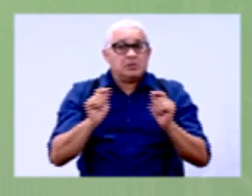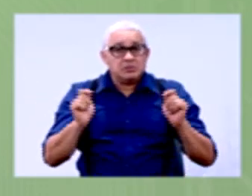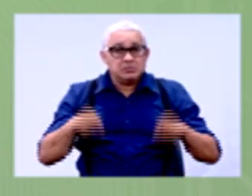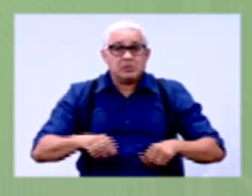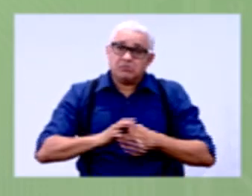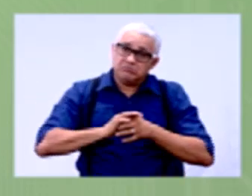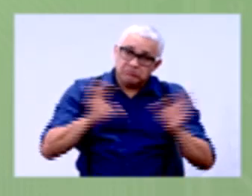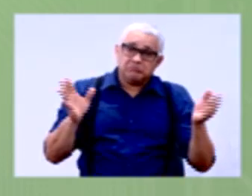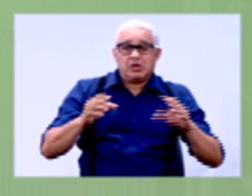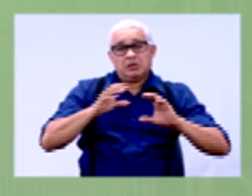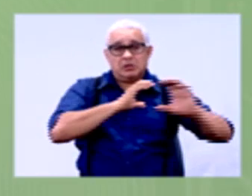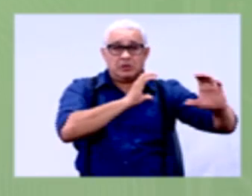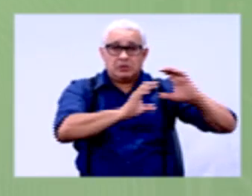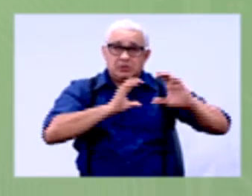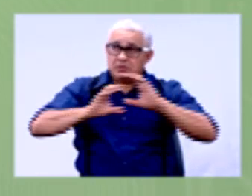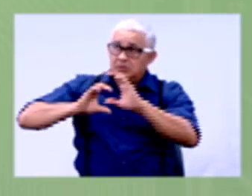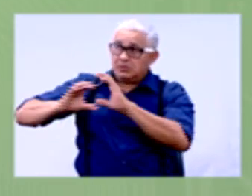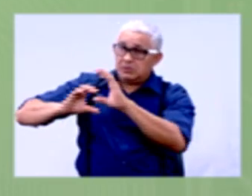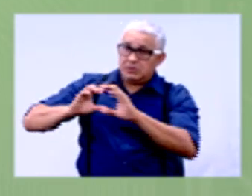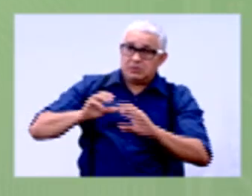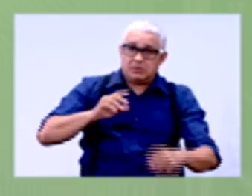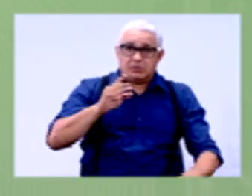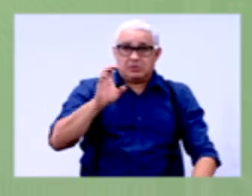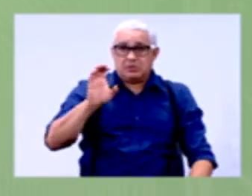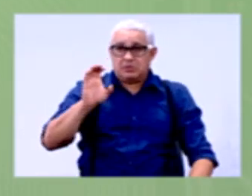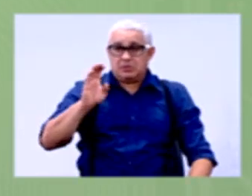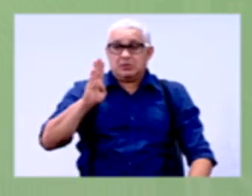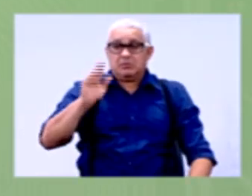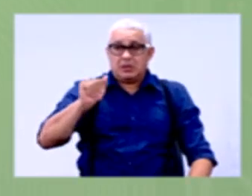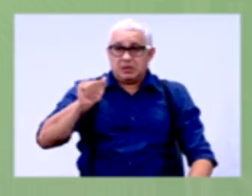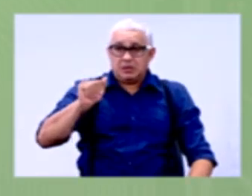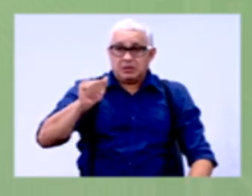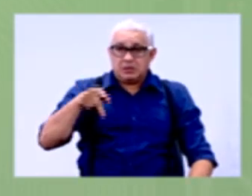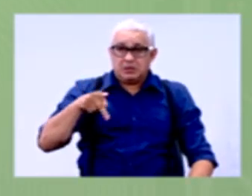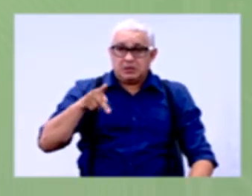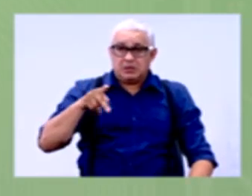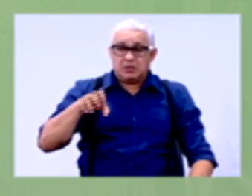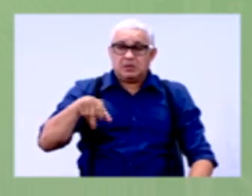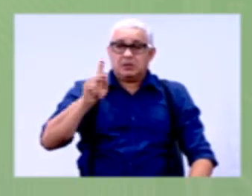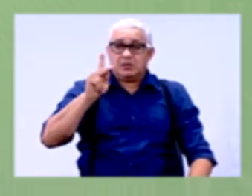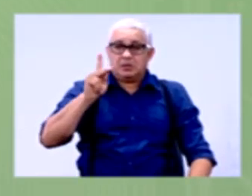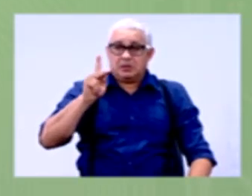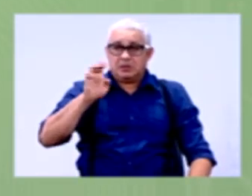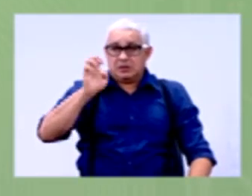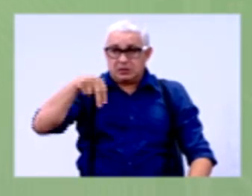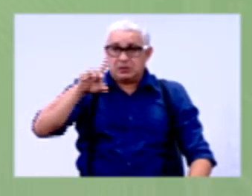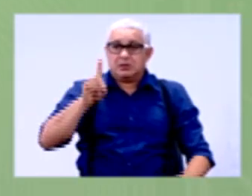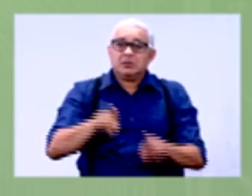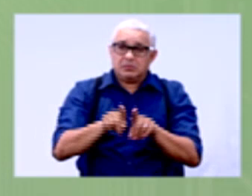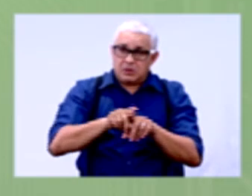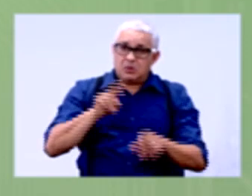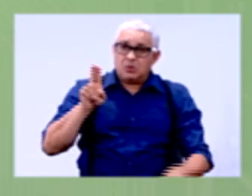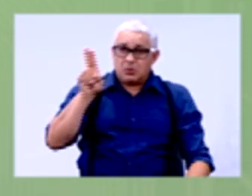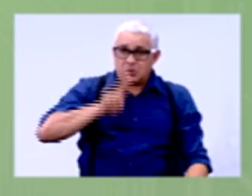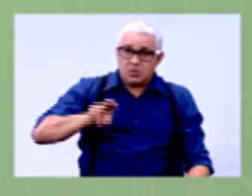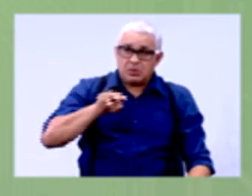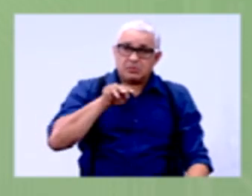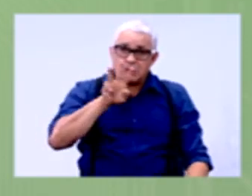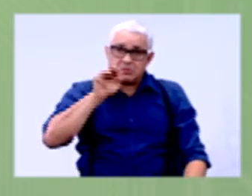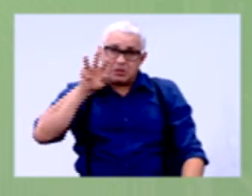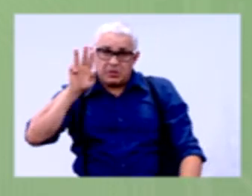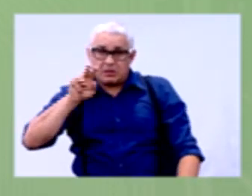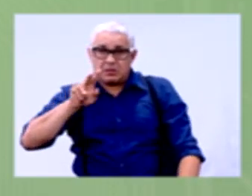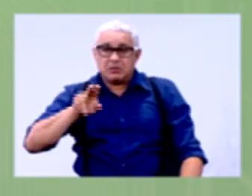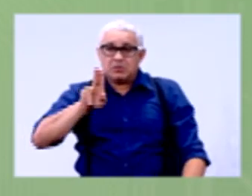nos comunicássemos com um back-end utilizando uma URL, podendo assim passar e receber parâmetros do